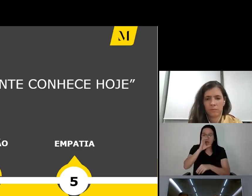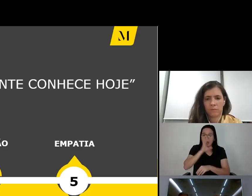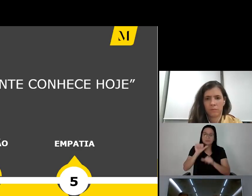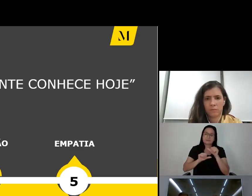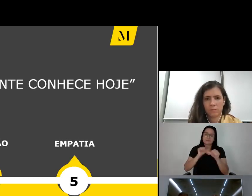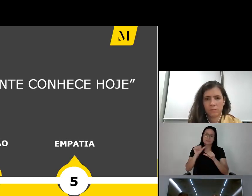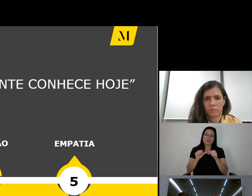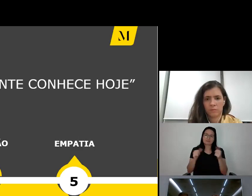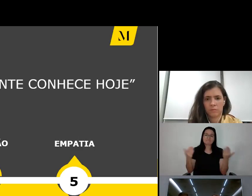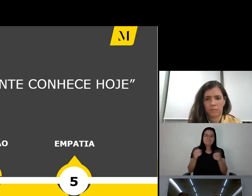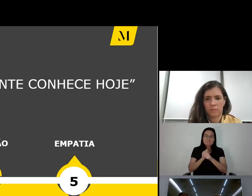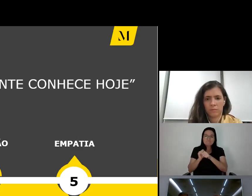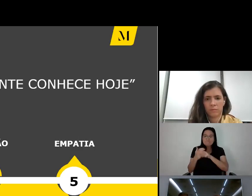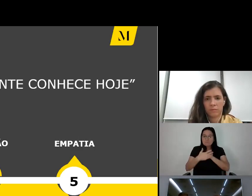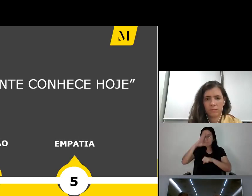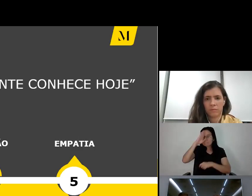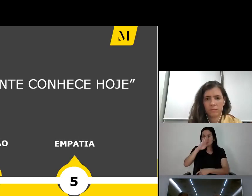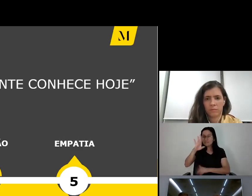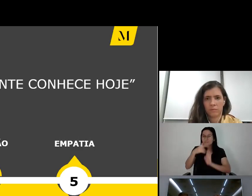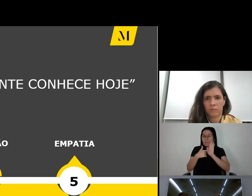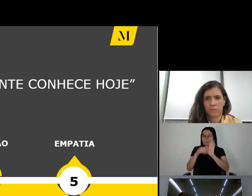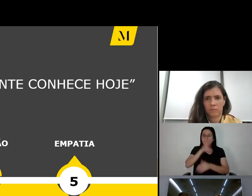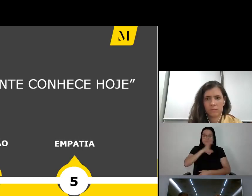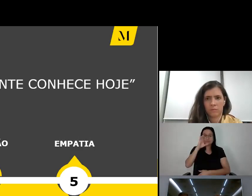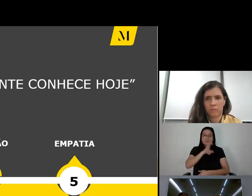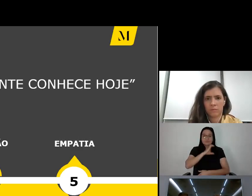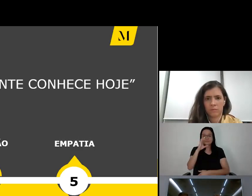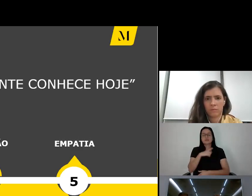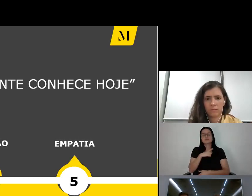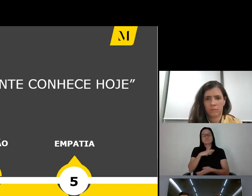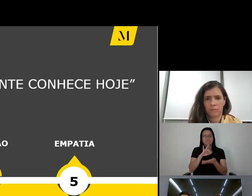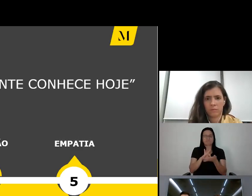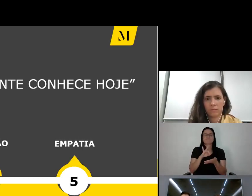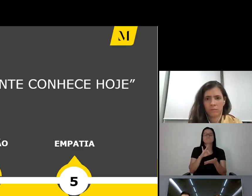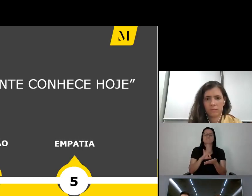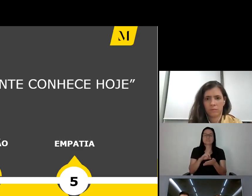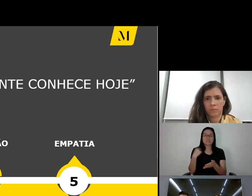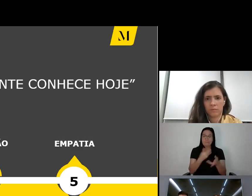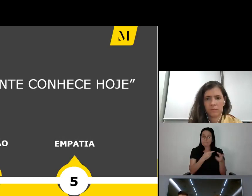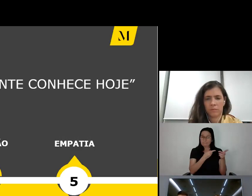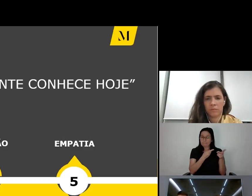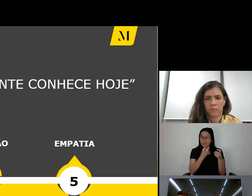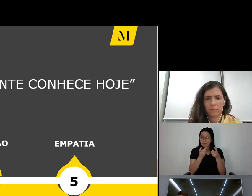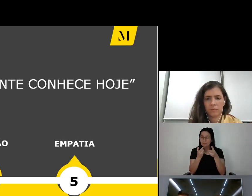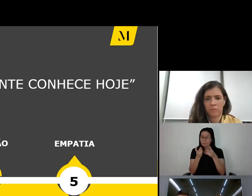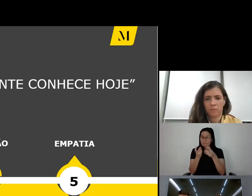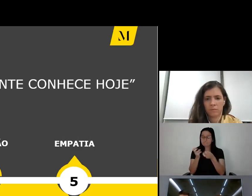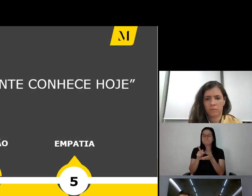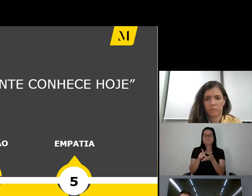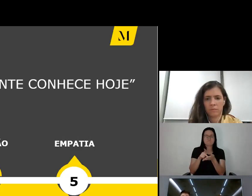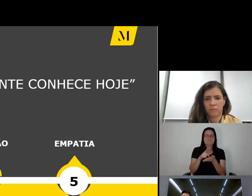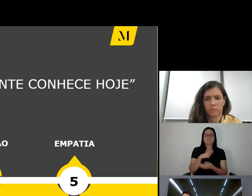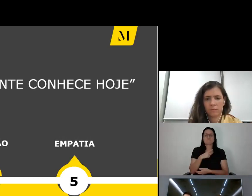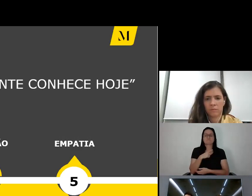forma clichê de encarar essa realidade, mas é o que a gente percebeu de uma forma muito palpável, né? O quanto